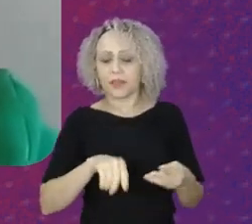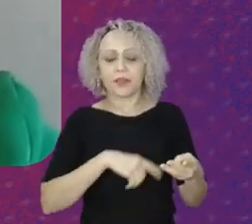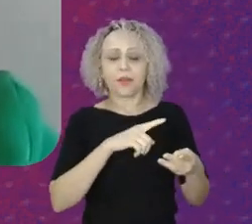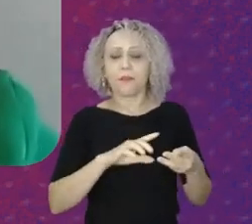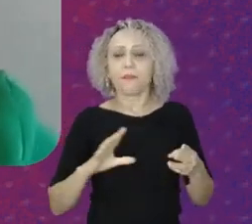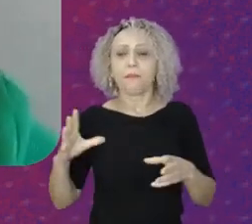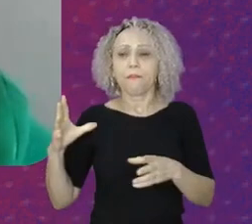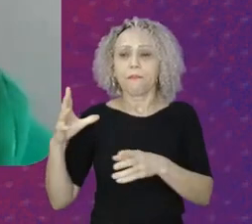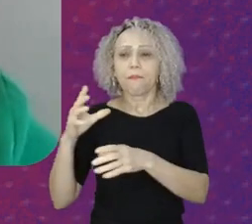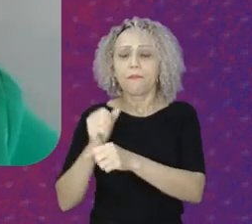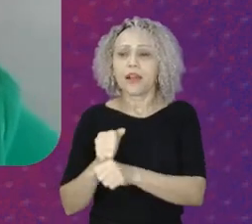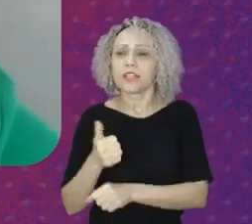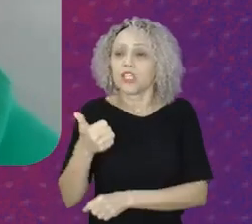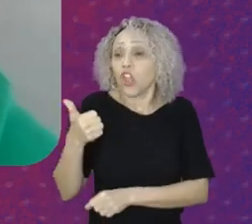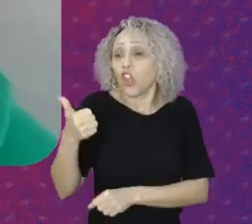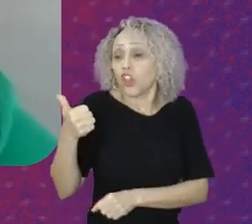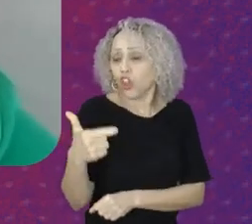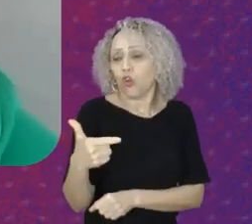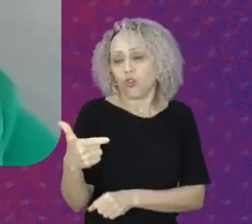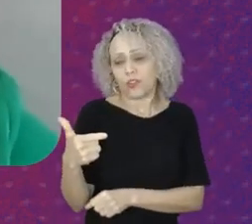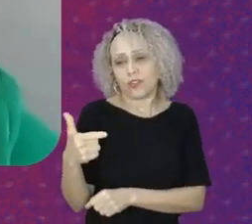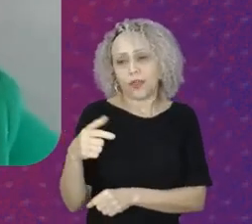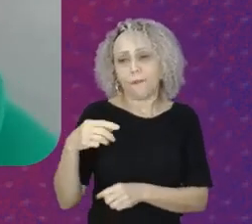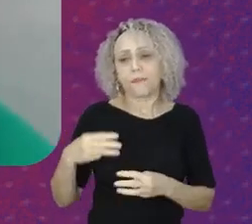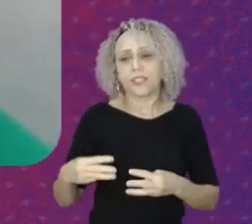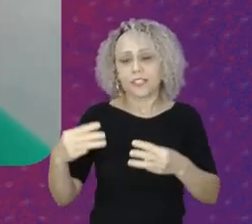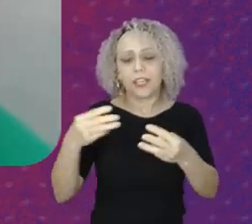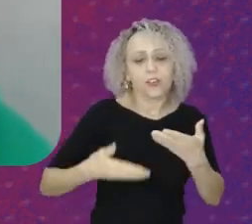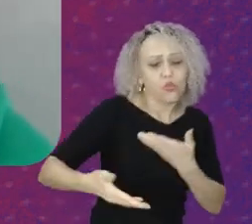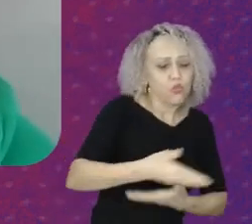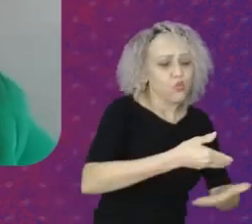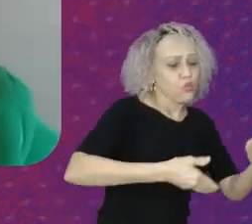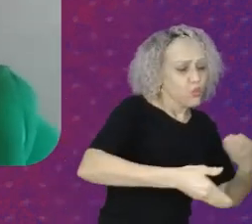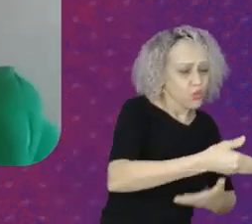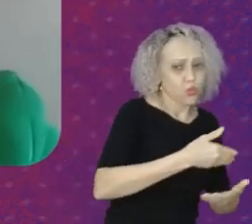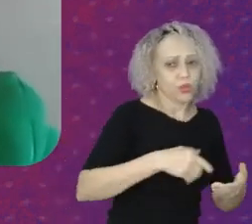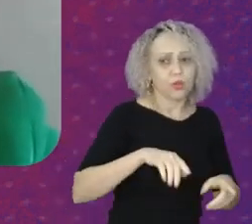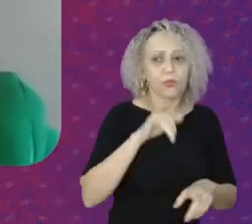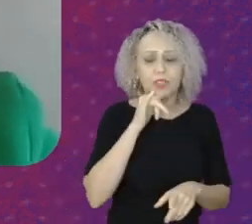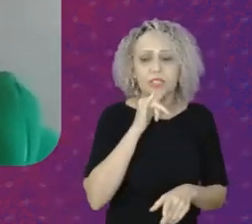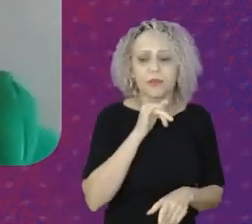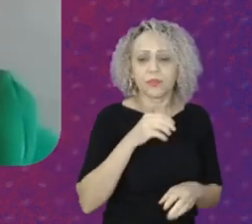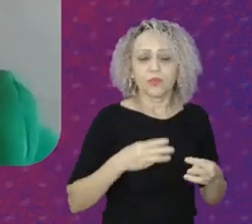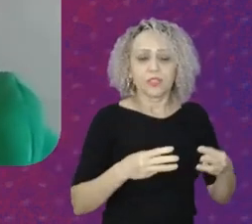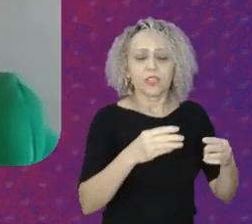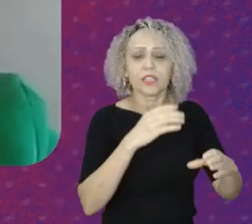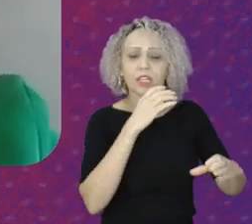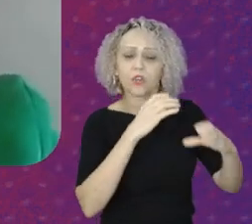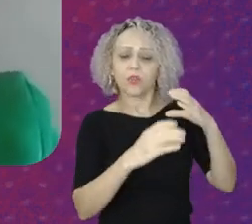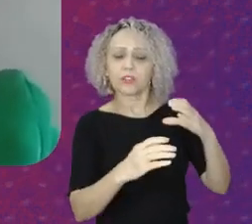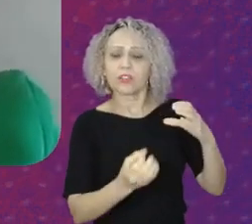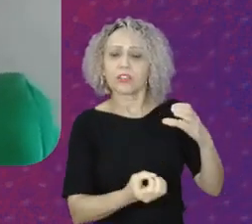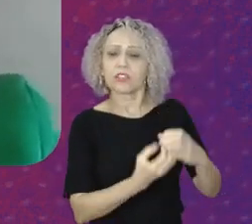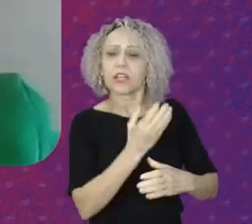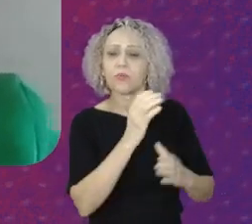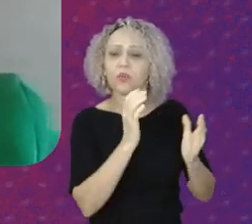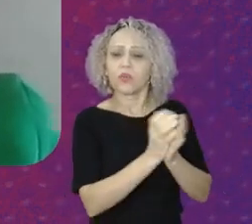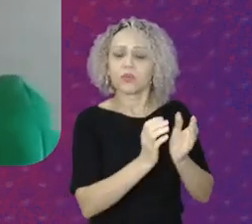uma parceria grande. Na comunicação, por exemplo, constituindo um grupo de trabalho de educação,